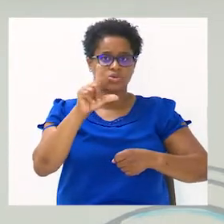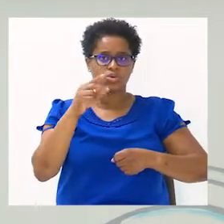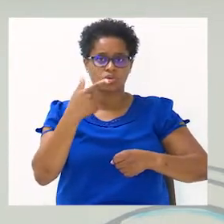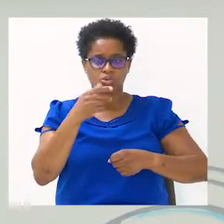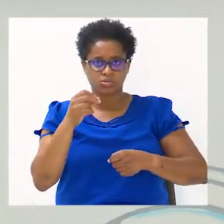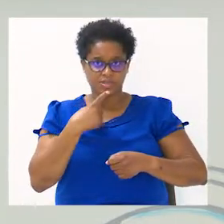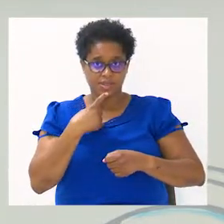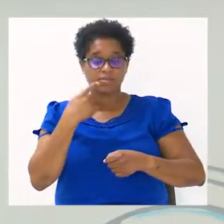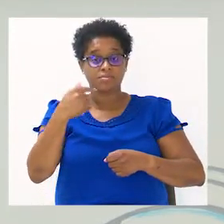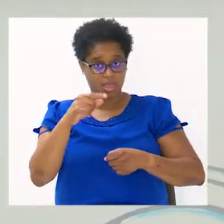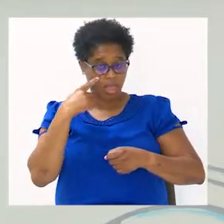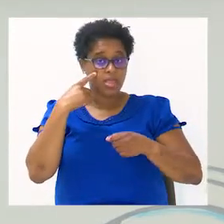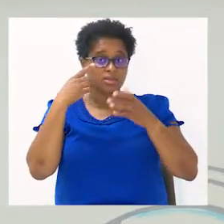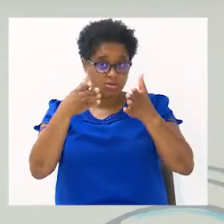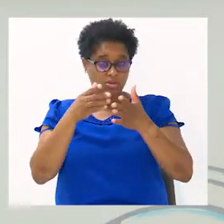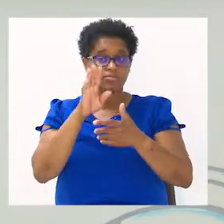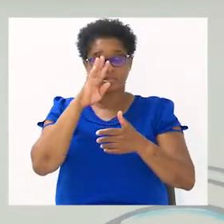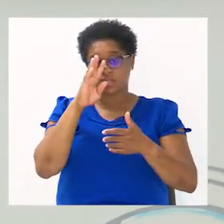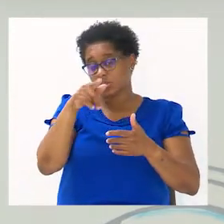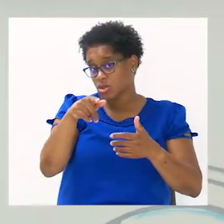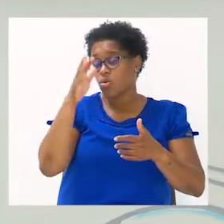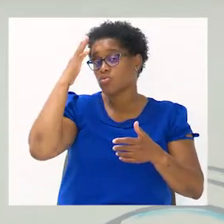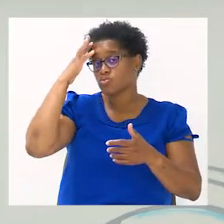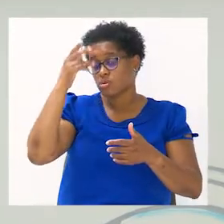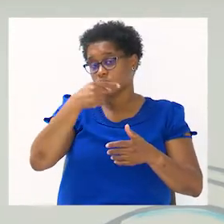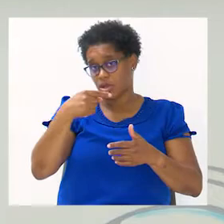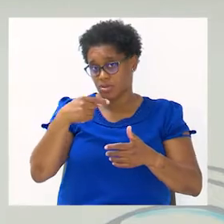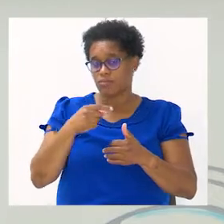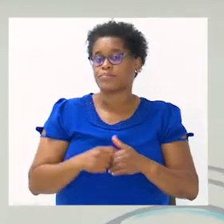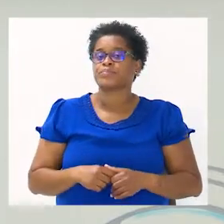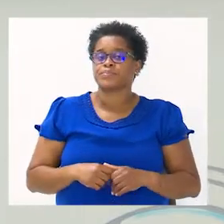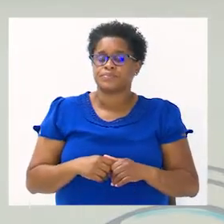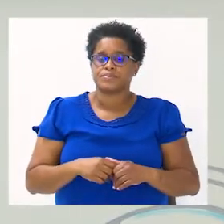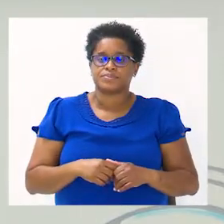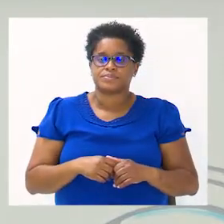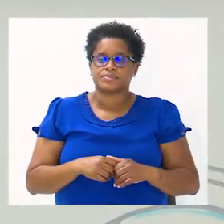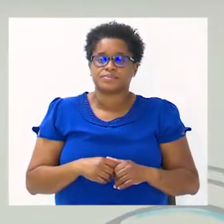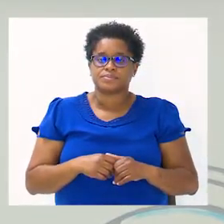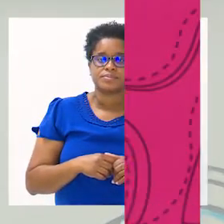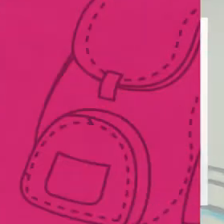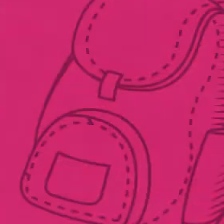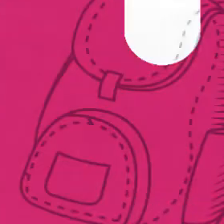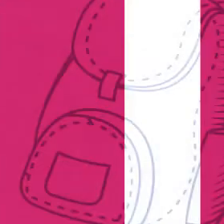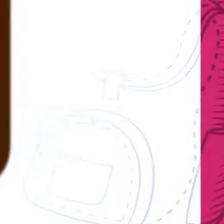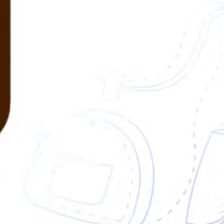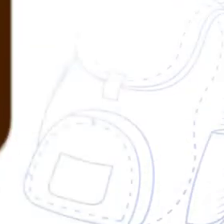absoluto. Entendido? Então, devem ter atenção no caso dos números negativos.